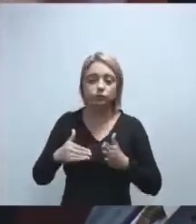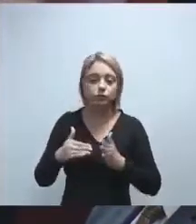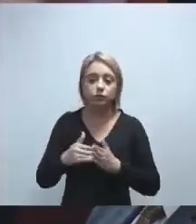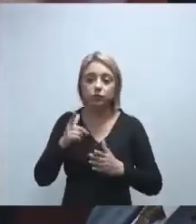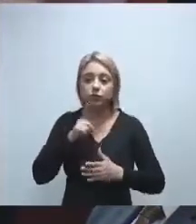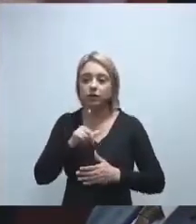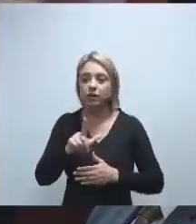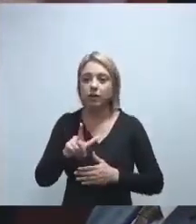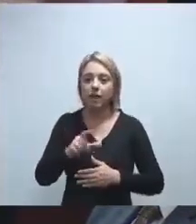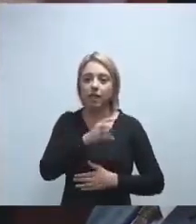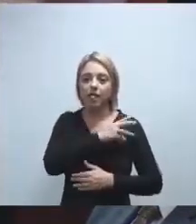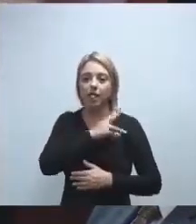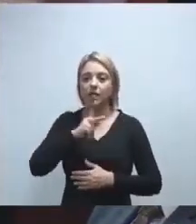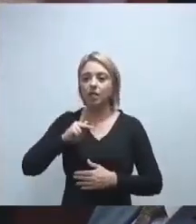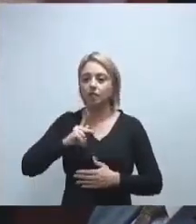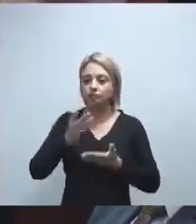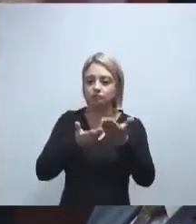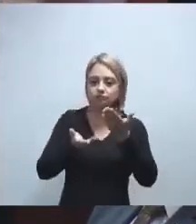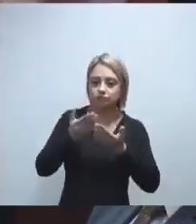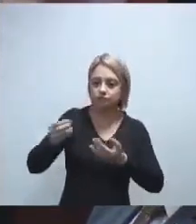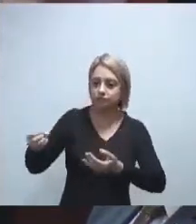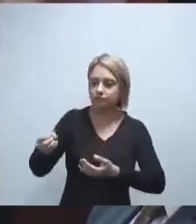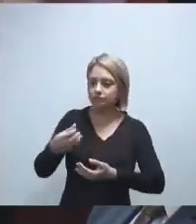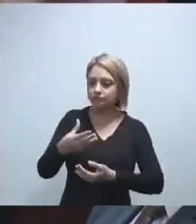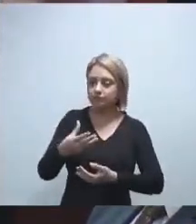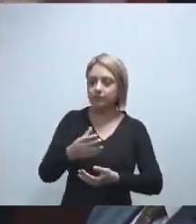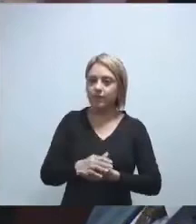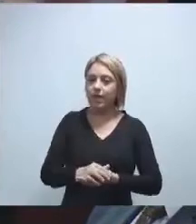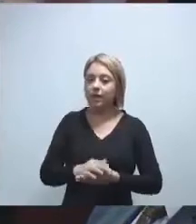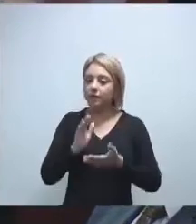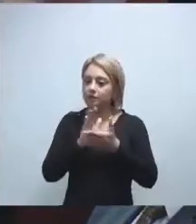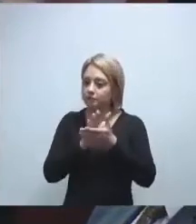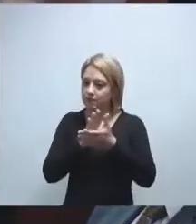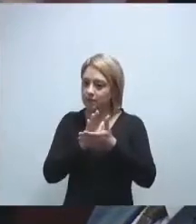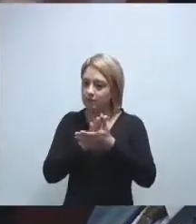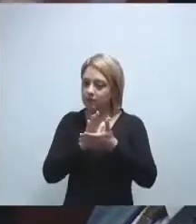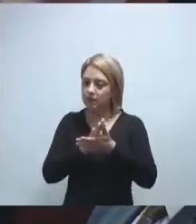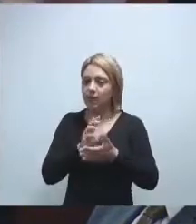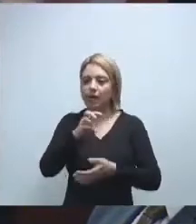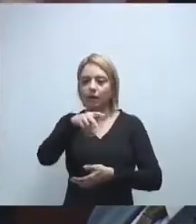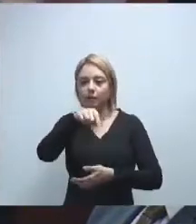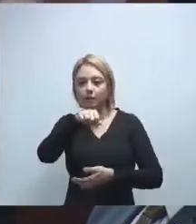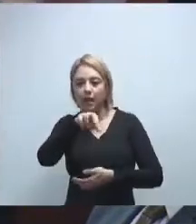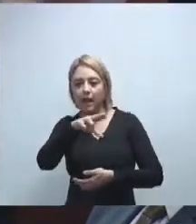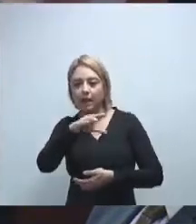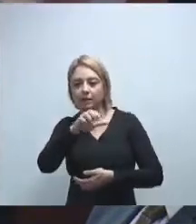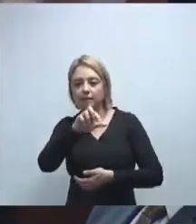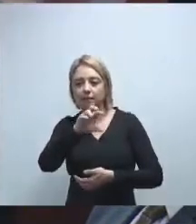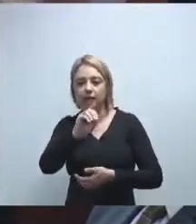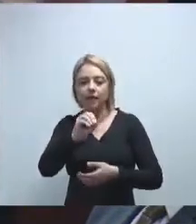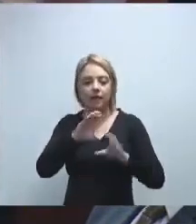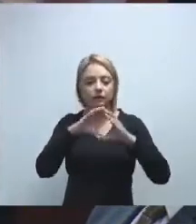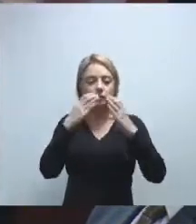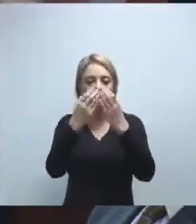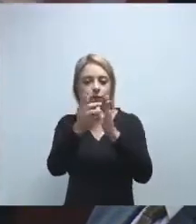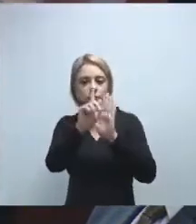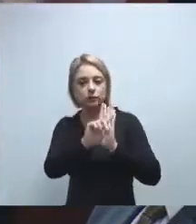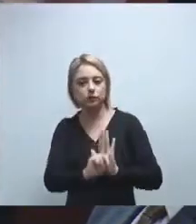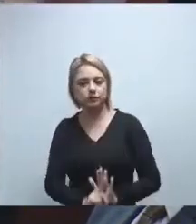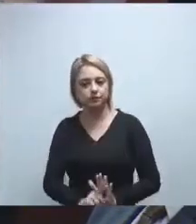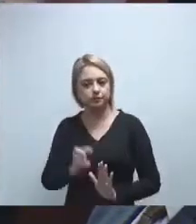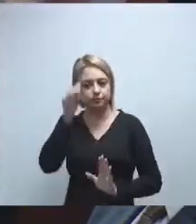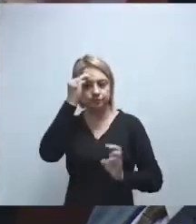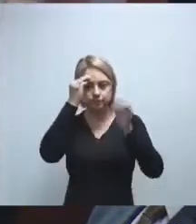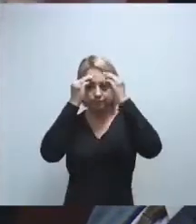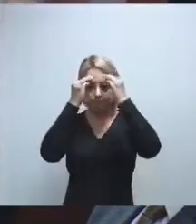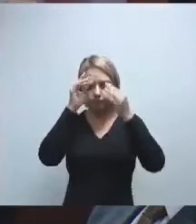relação ao ministério público contemporâneo queria saudar doutor marcelo presidente do comitê gestor da memória da